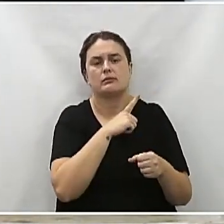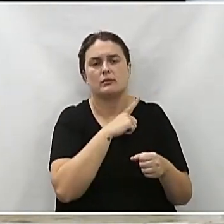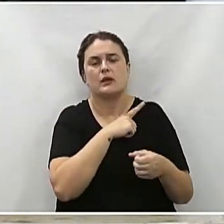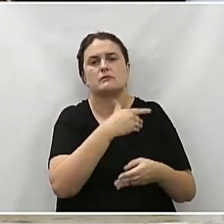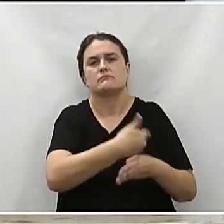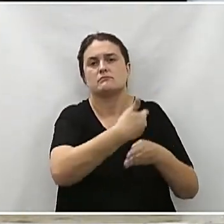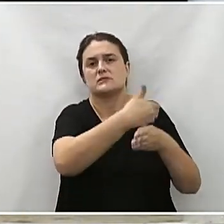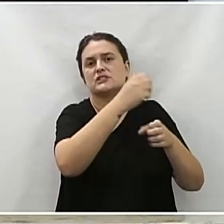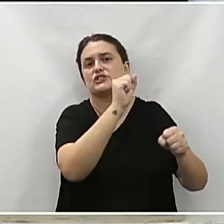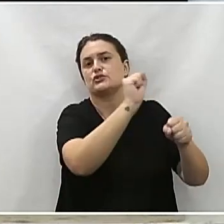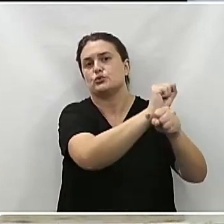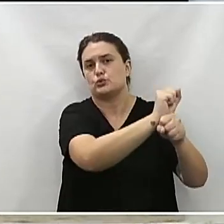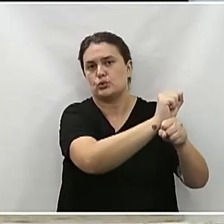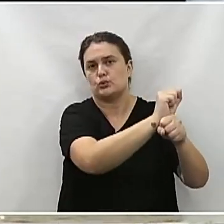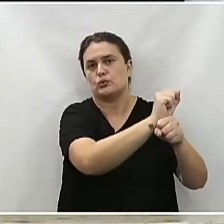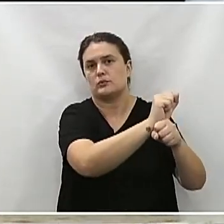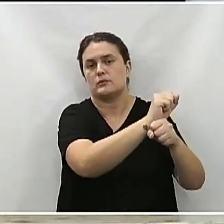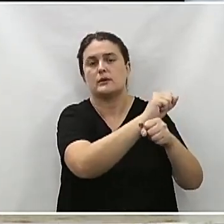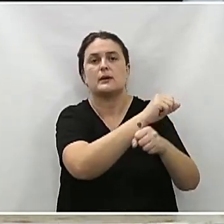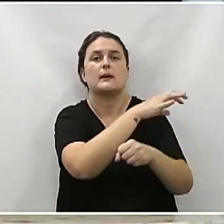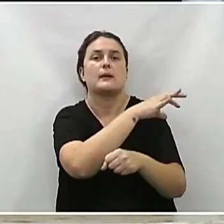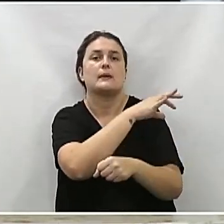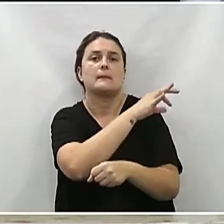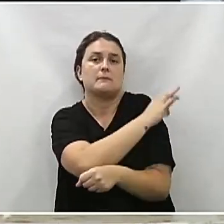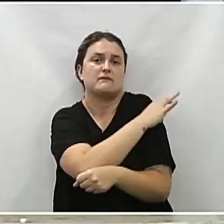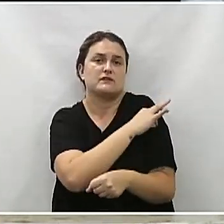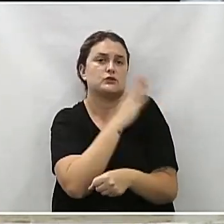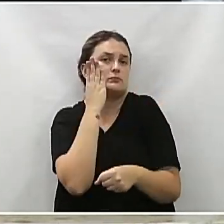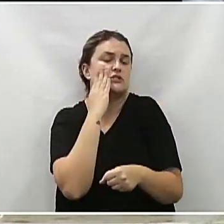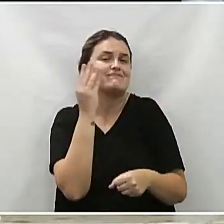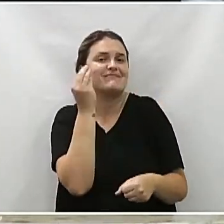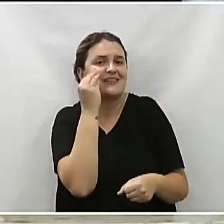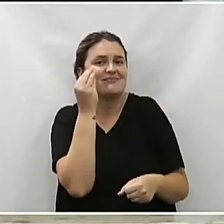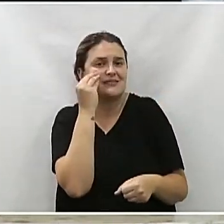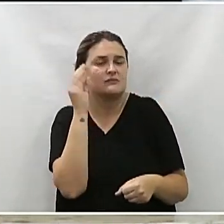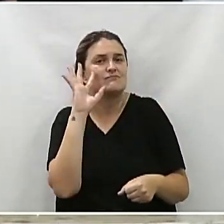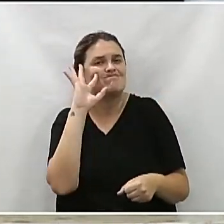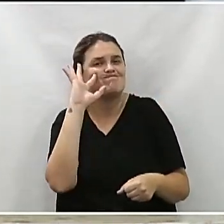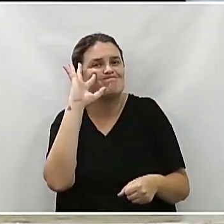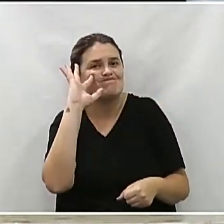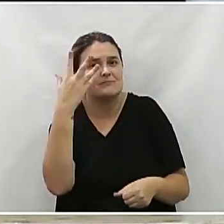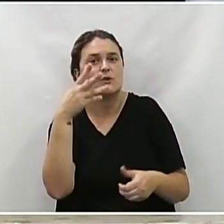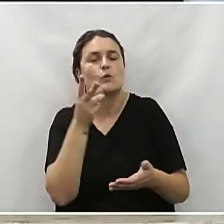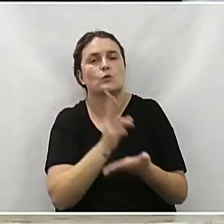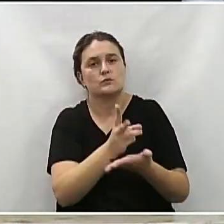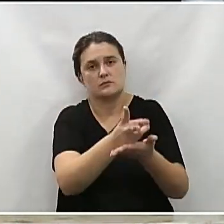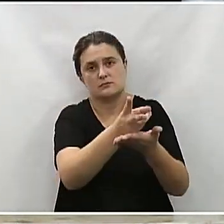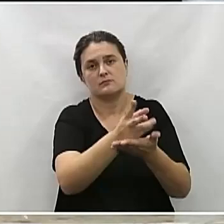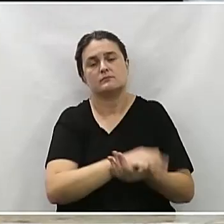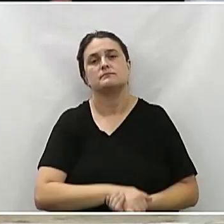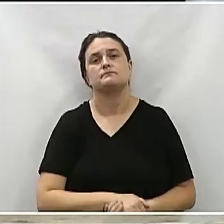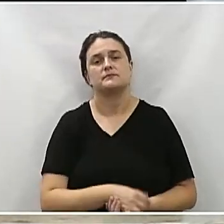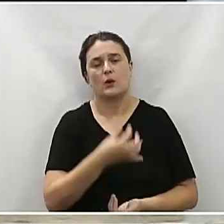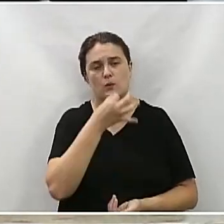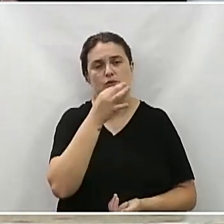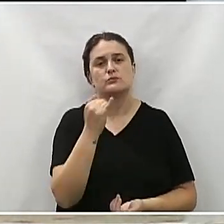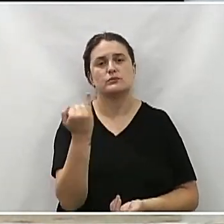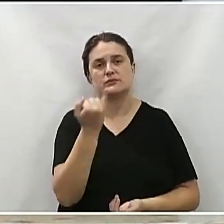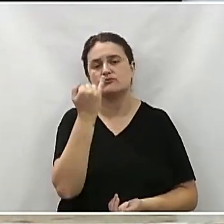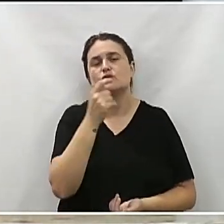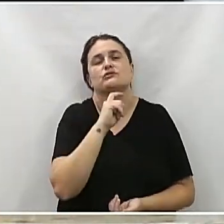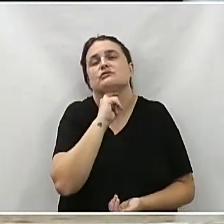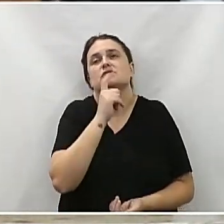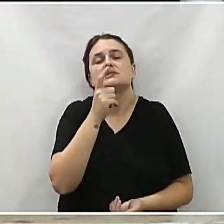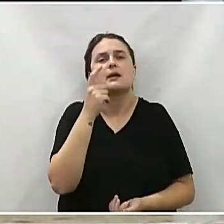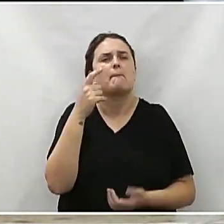deixadas por outros gestores e que o prefeito Bachir está tentando resolver e dar continuidade. Isso eu acho muito importante. Não